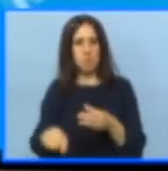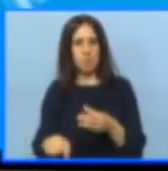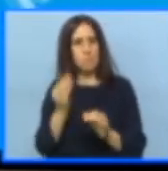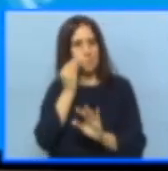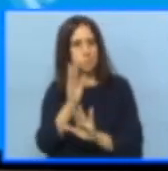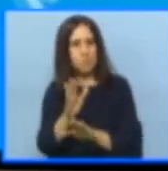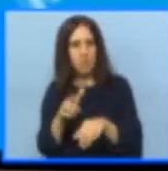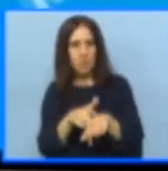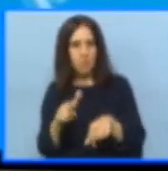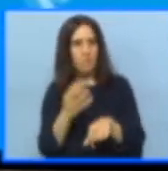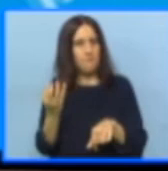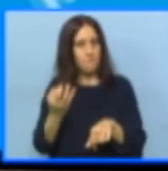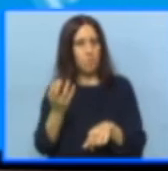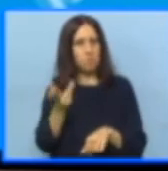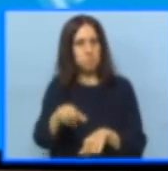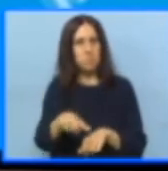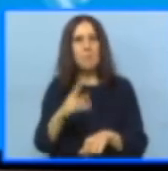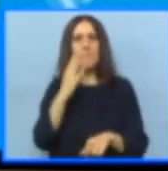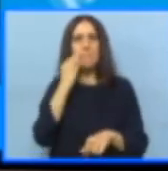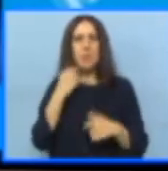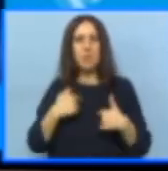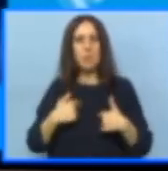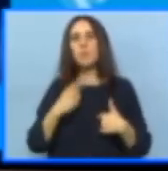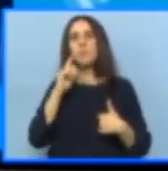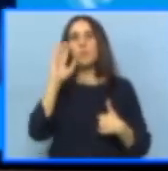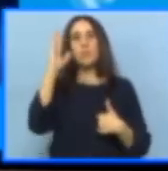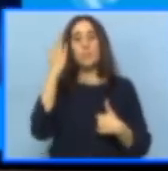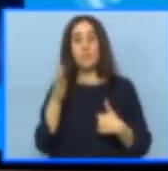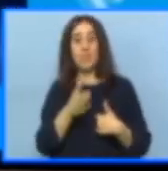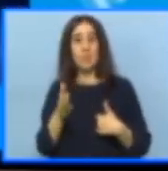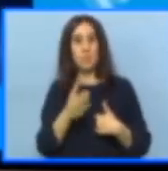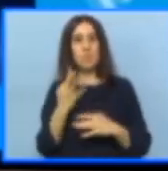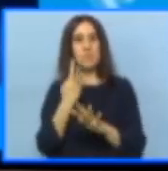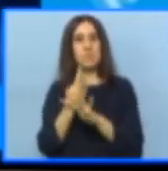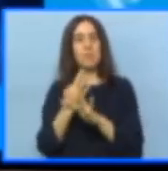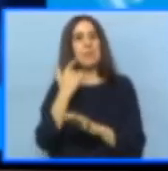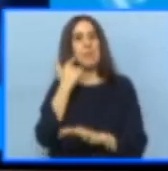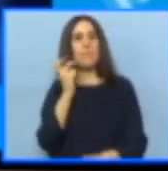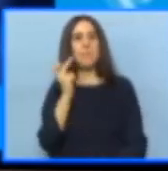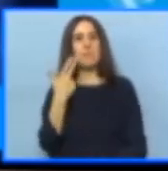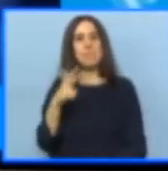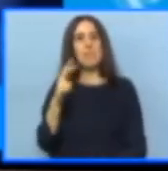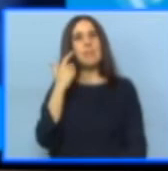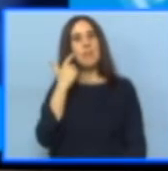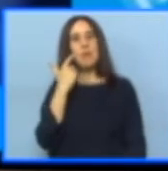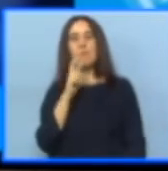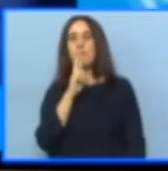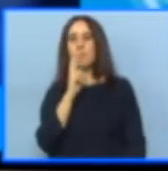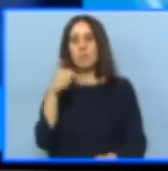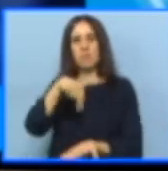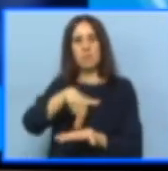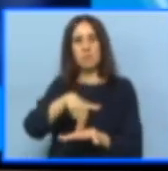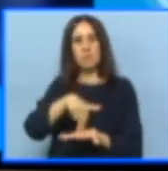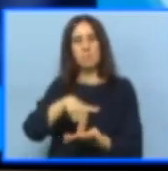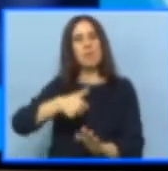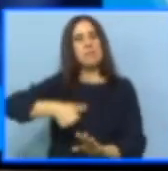determinada época em que surge, e que eu julgo que é importante para, nesta altura em que estamos a celebrar os 100 anos das aparições de Fátima, é importante que as pessoas conheçam um pouco aquilo